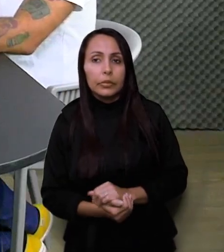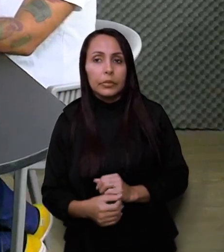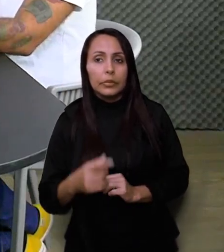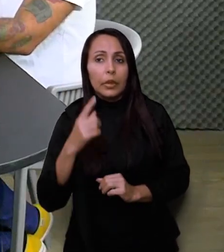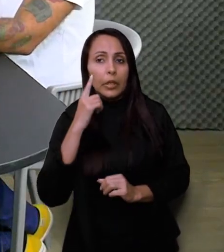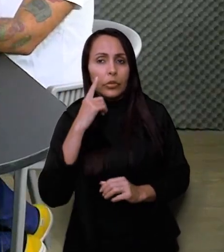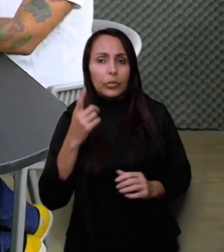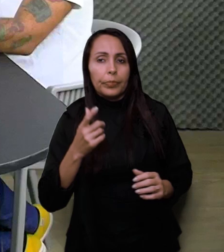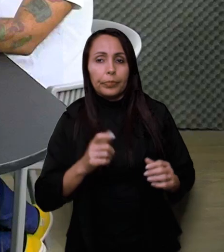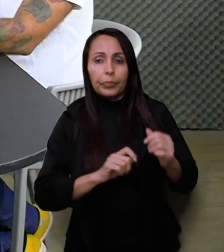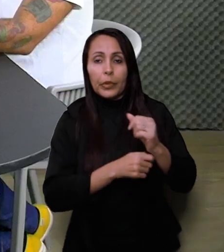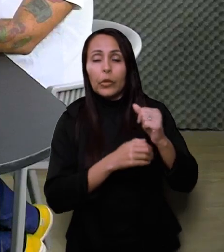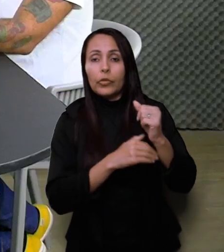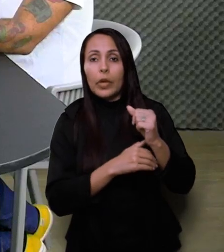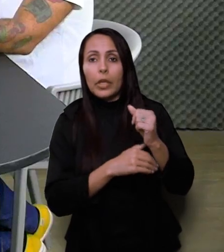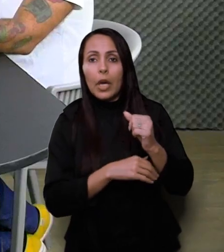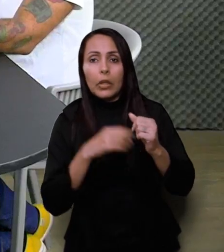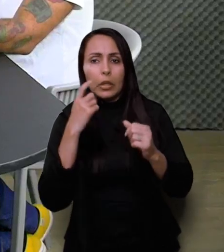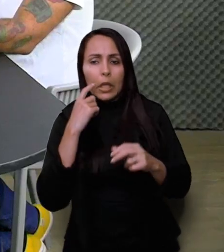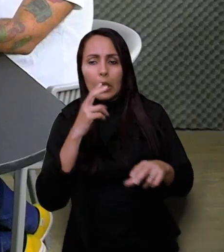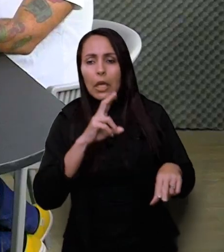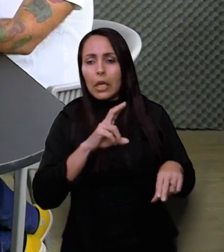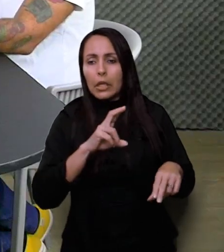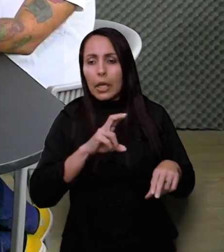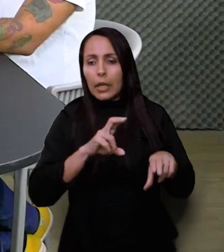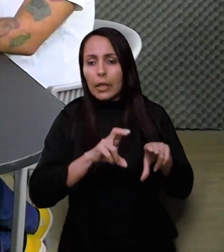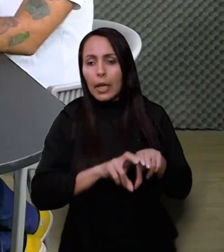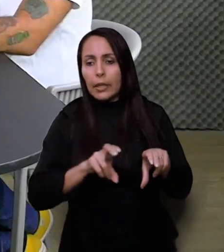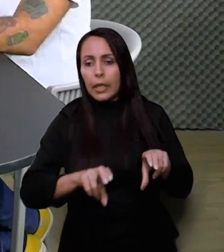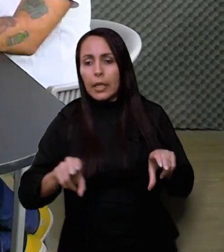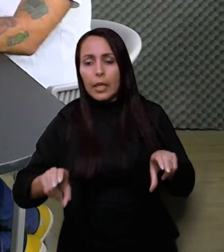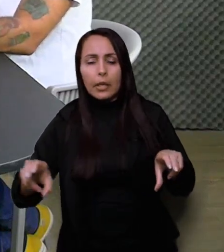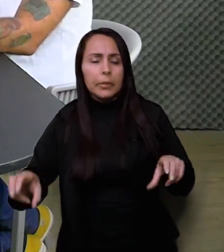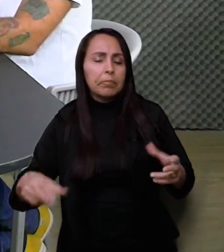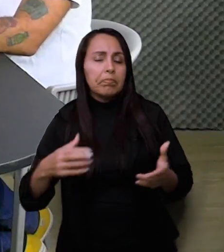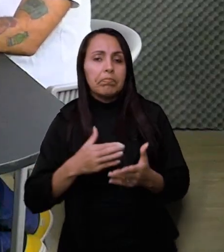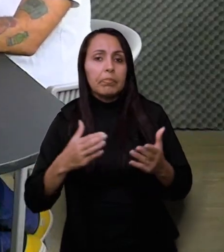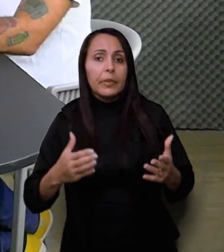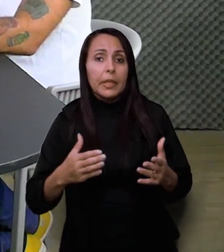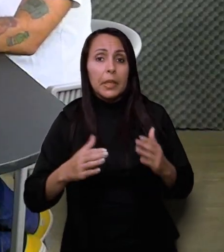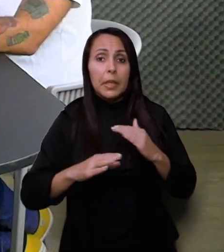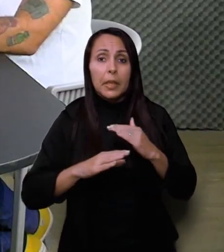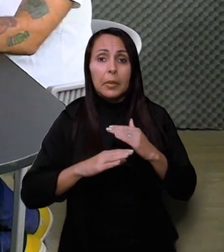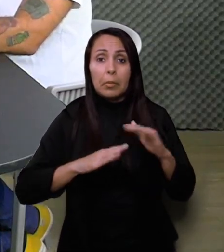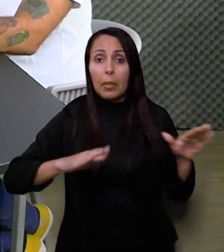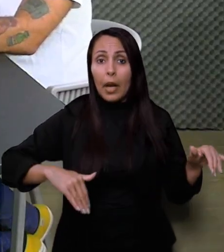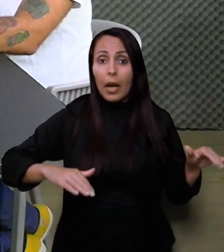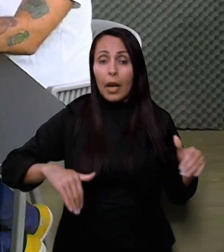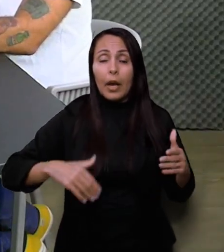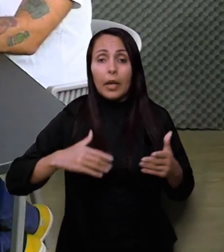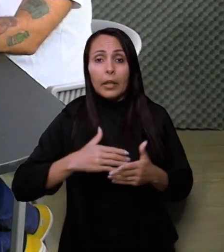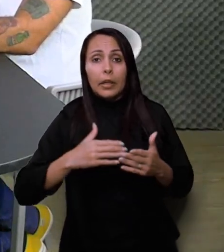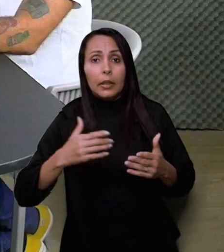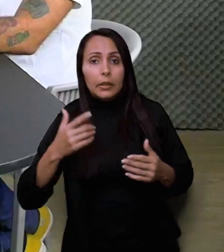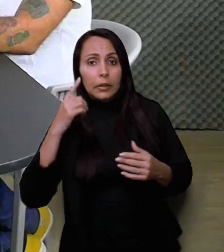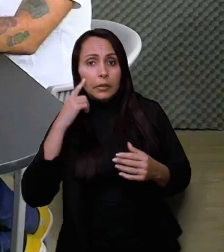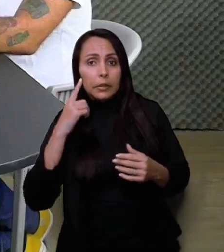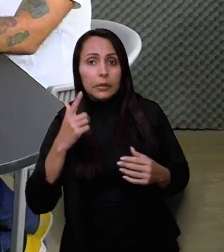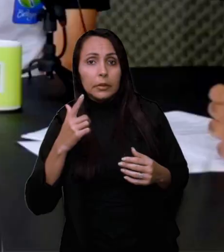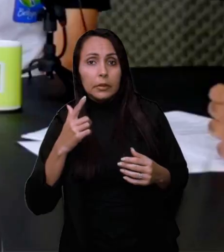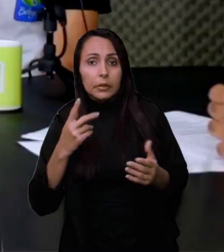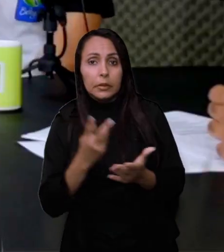feriadão, as pessoas chegando com a cadeira de praia no nosso quintal, né? E é isso que acontece com os animais marinhos, Fora o né? vento,